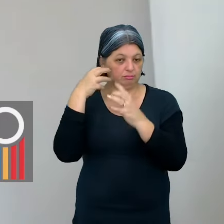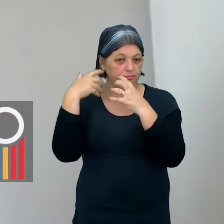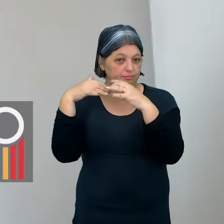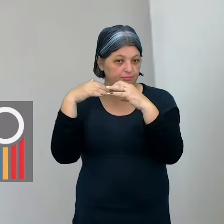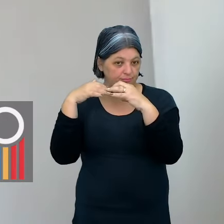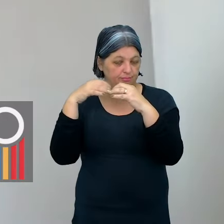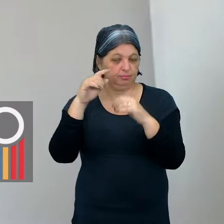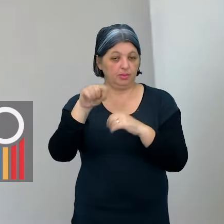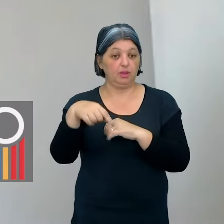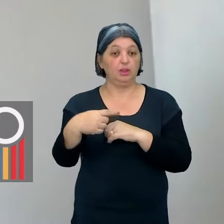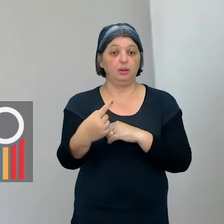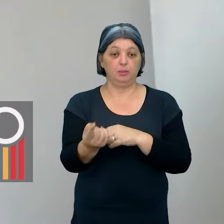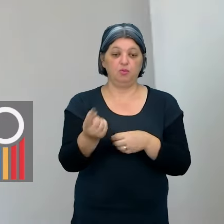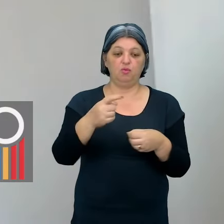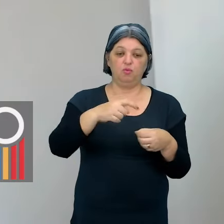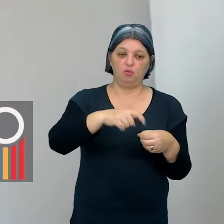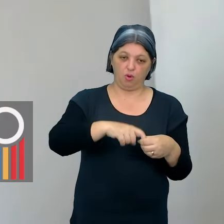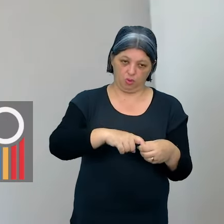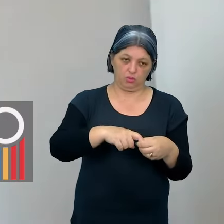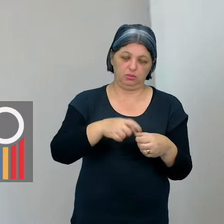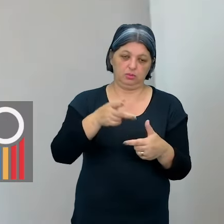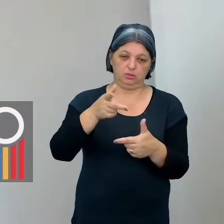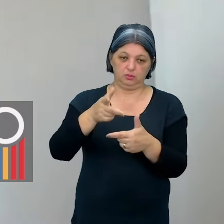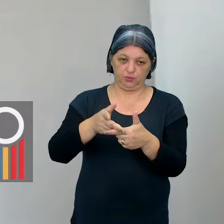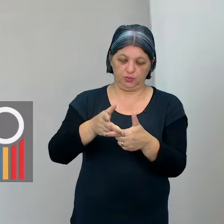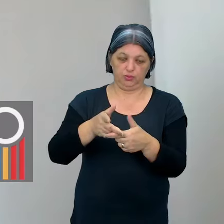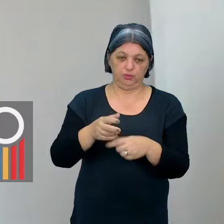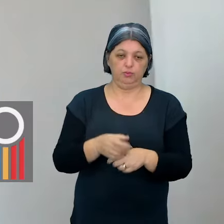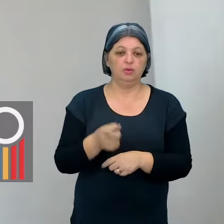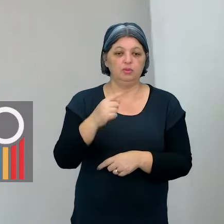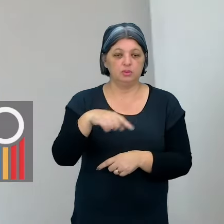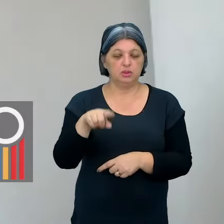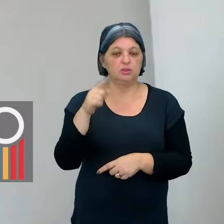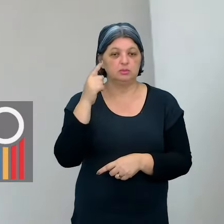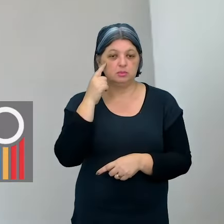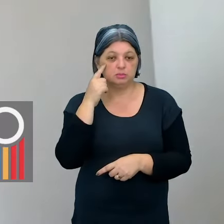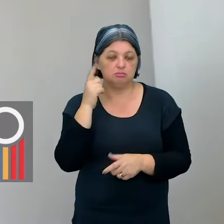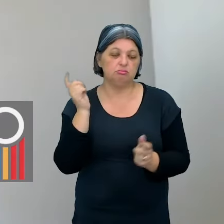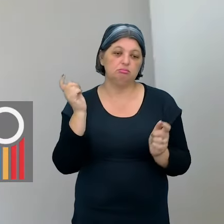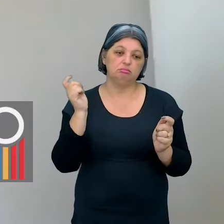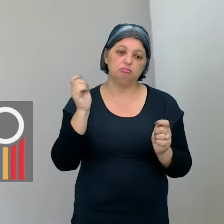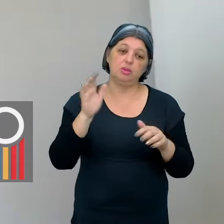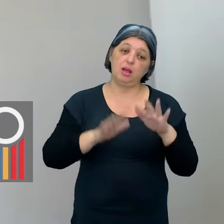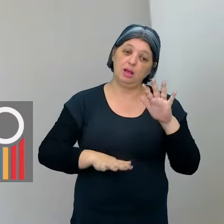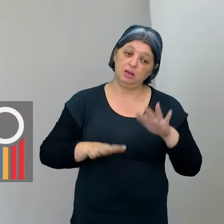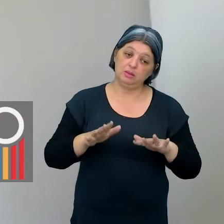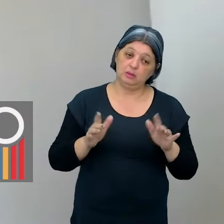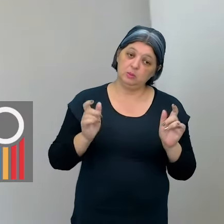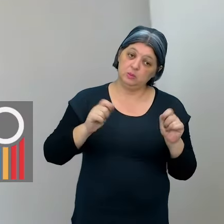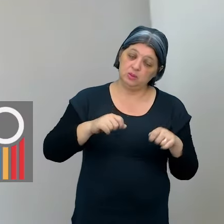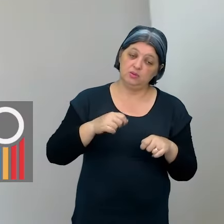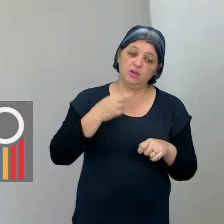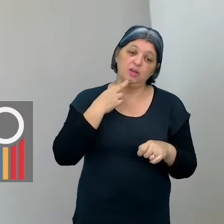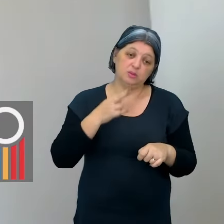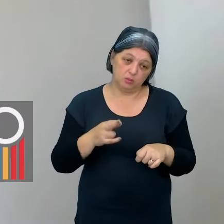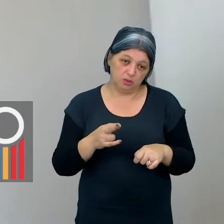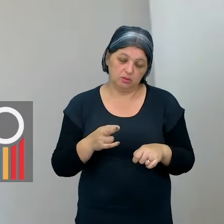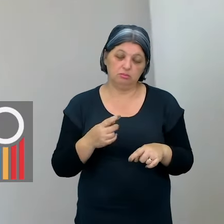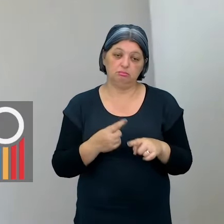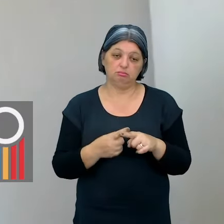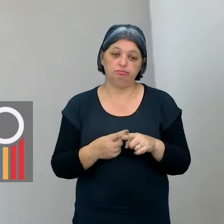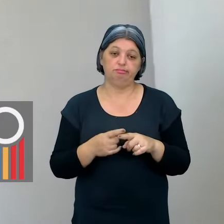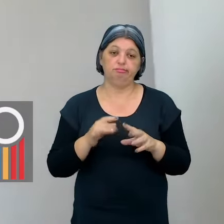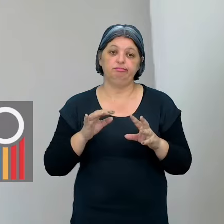logo em seguida, né, retomando ao vídeo, vocês vão ouvir uma possível resposta, porque toda resposta ela